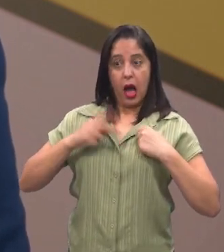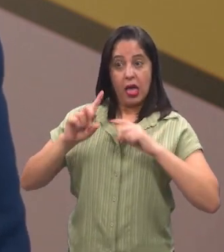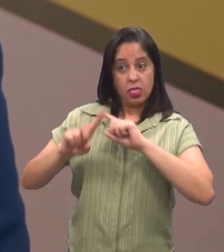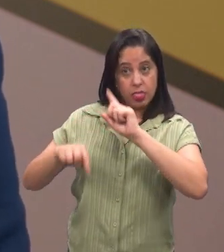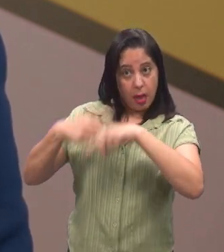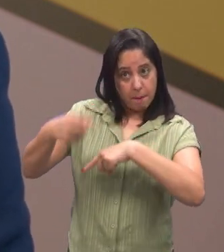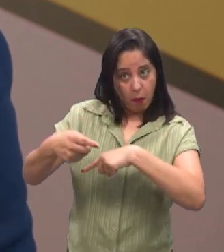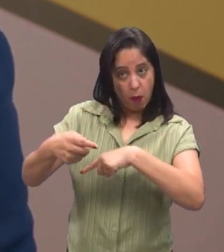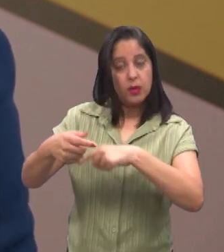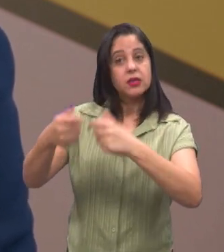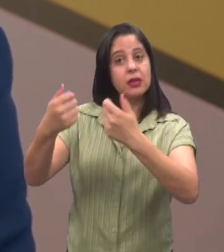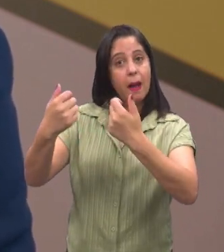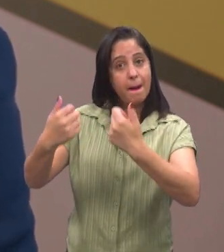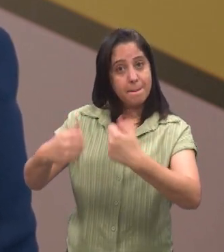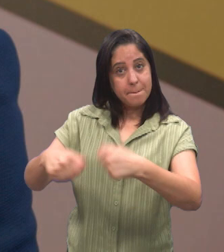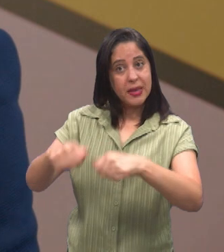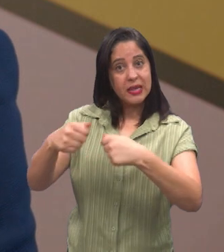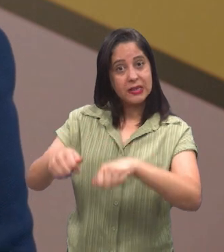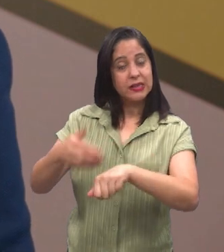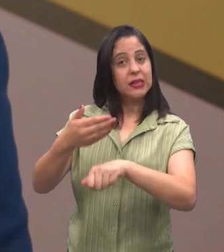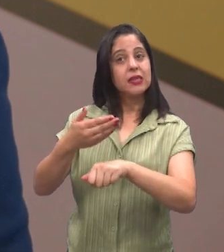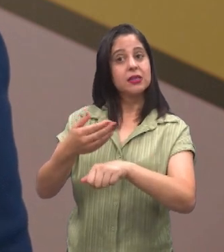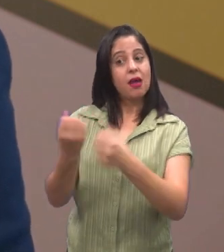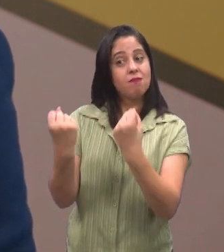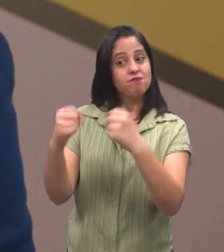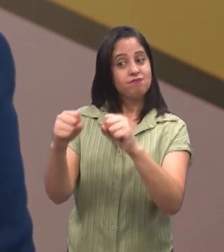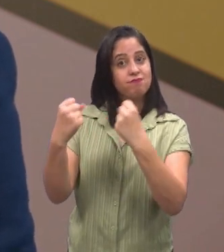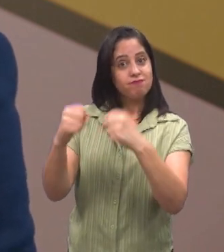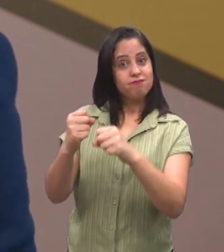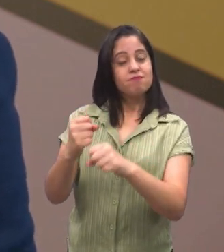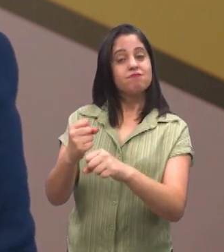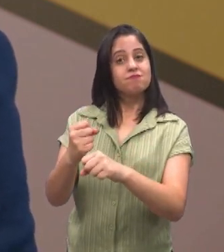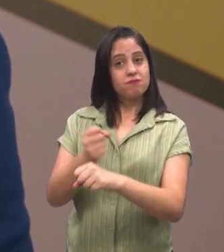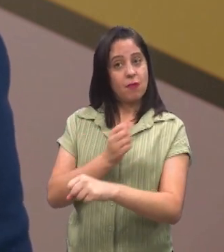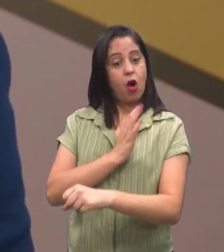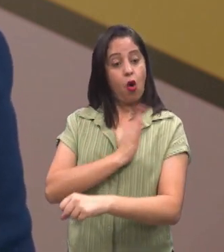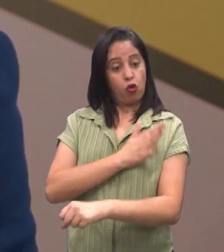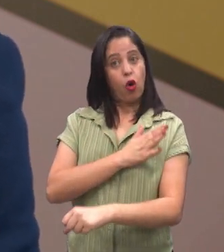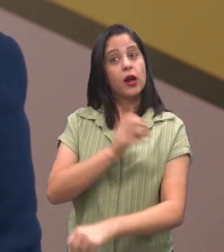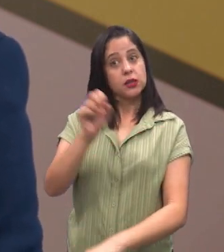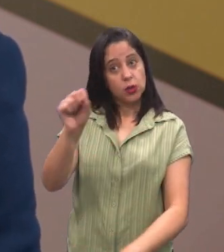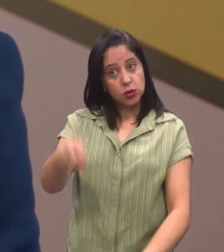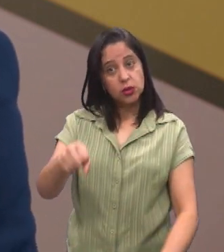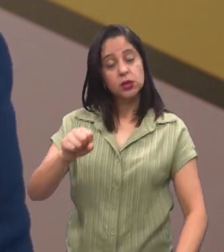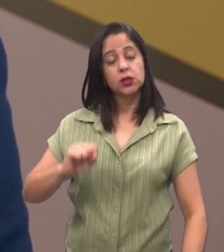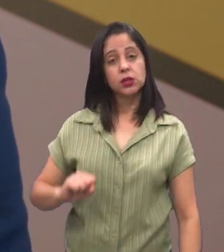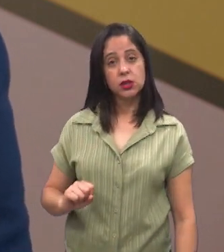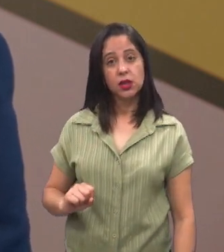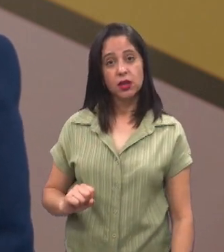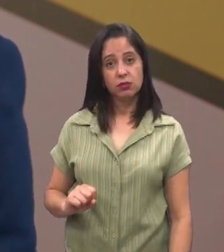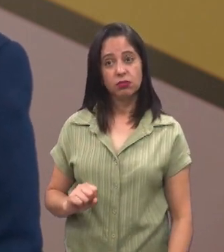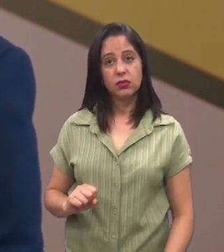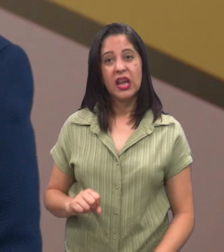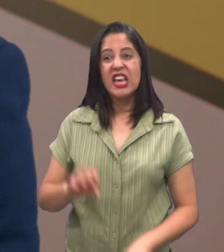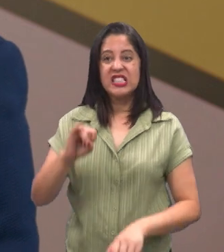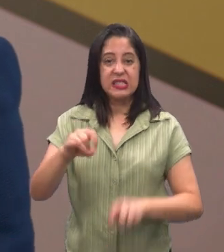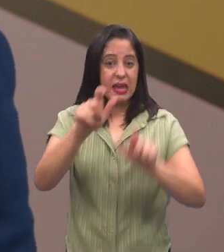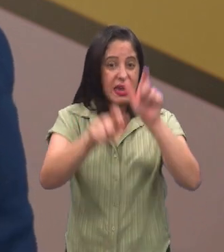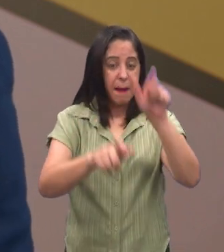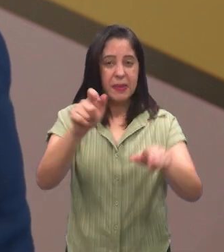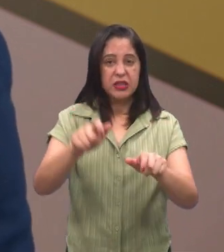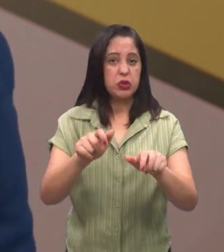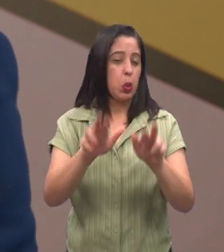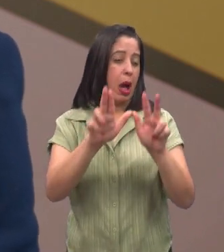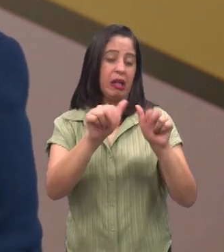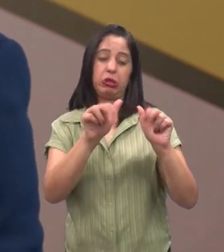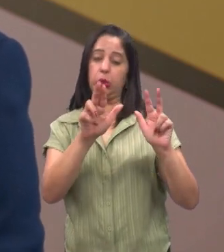de reabilitação cardíaca. E isso faz tão bem quanto remédio. Então é fundamental ter o acompanhamento, mesmo quem não fez a cirurgia, tem